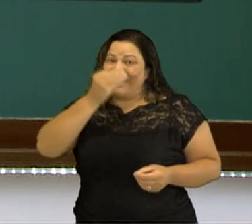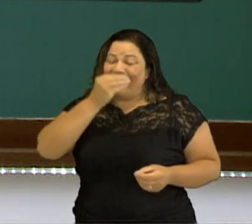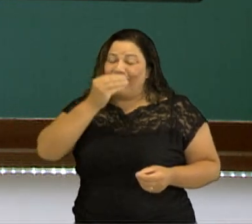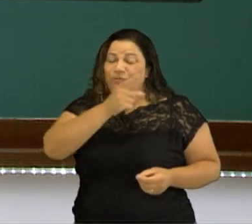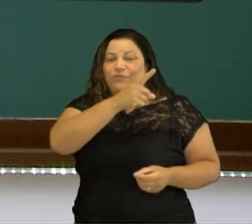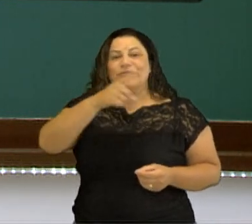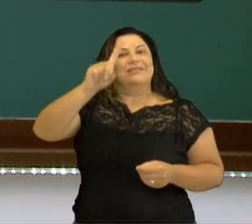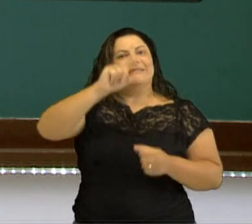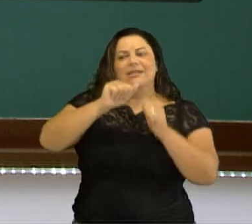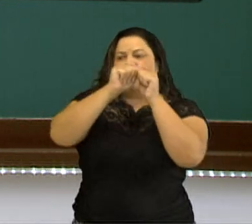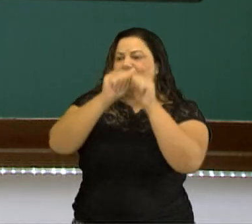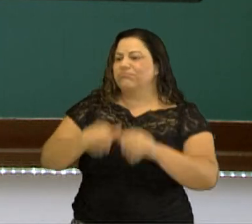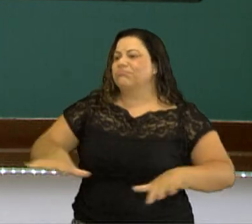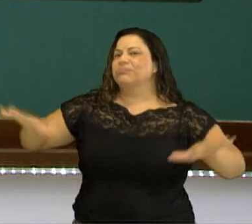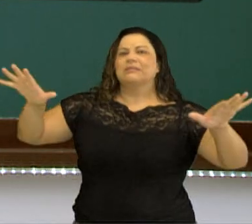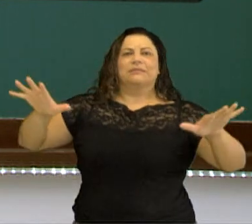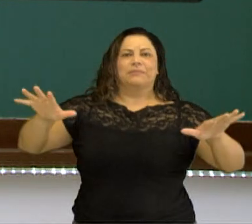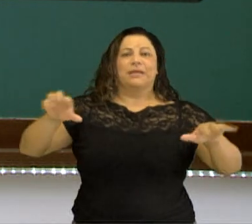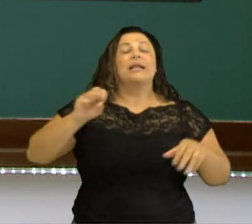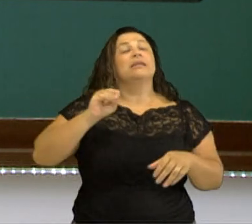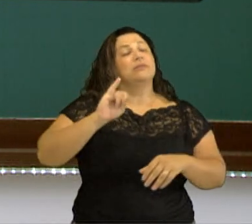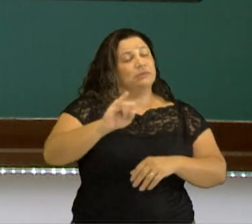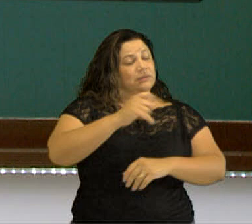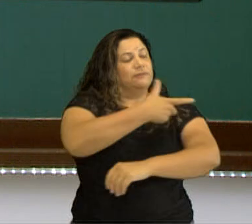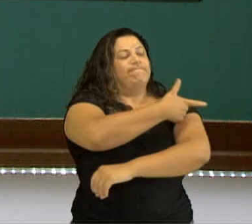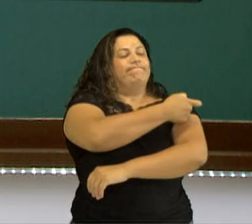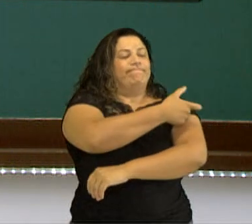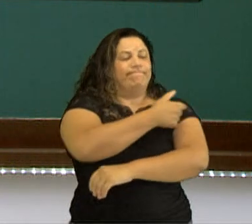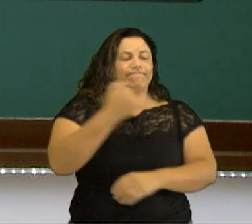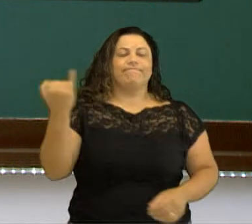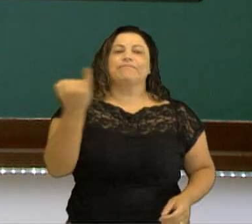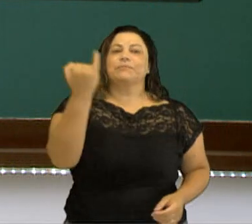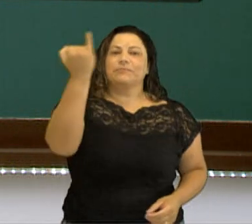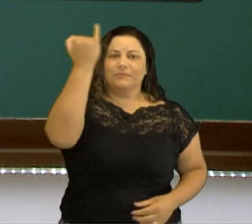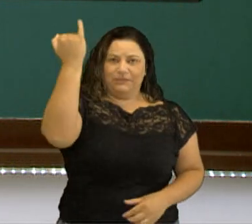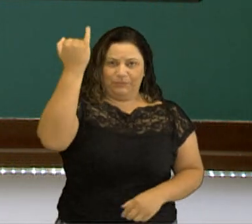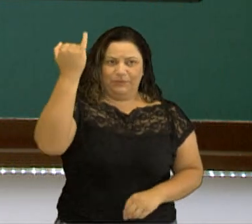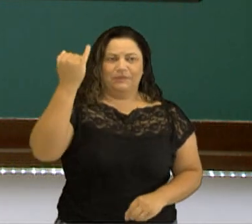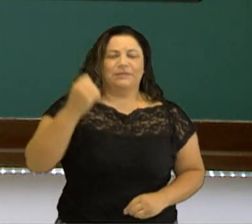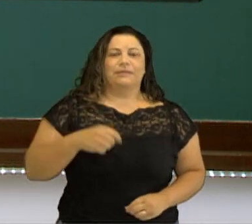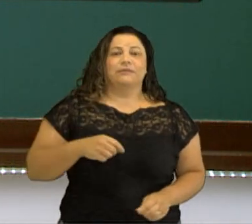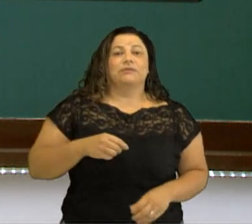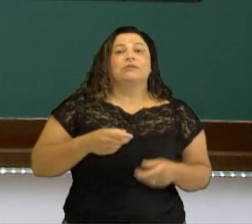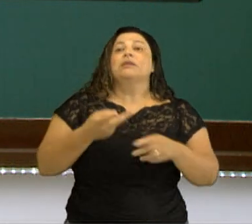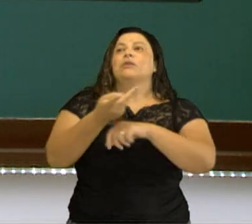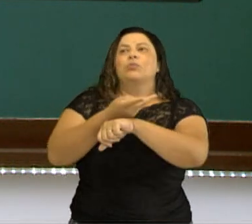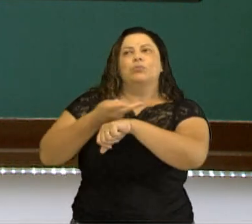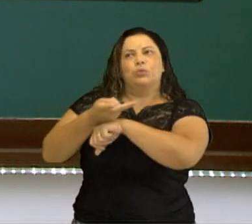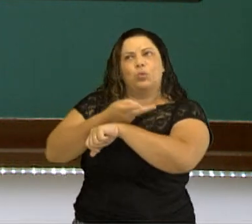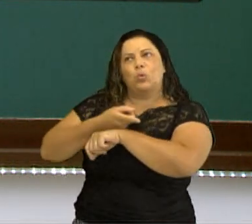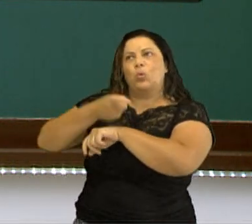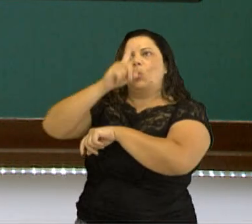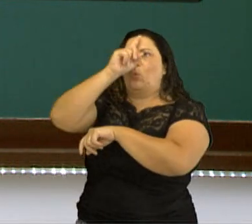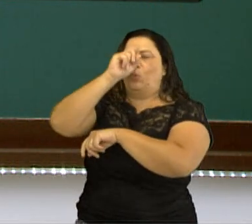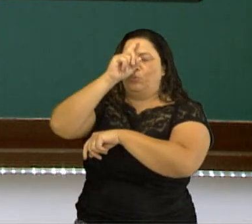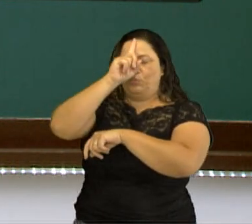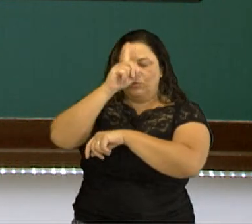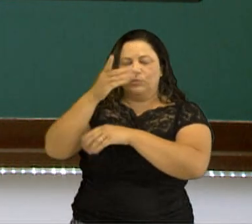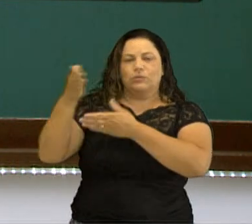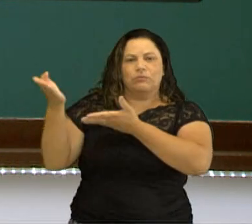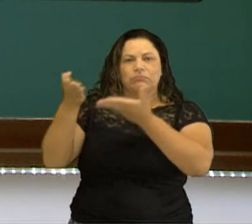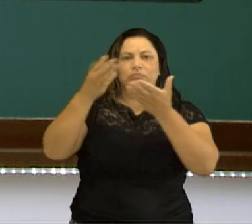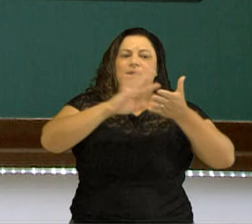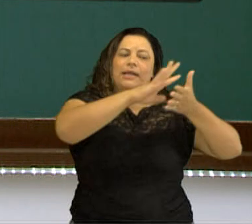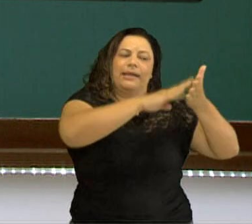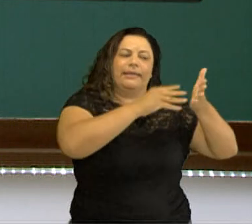ele. Então sim, se vacinar é importante. Procure uma unidade básica mais próxima de você e leve a sua